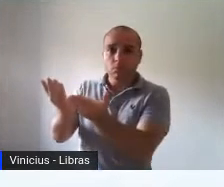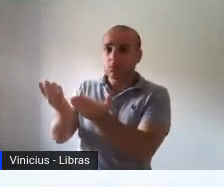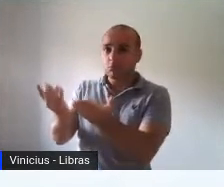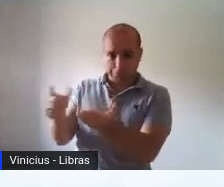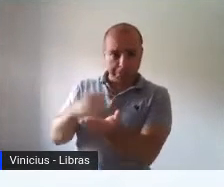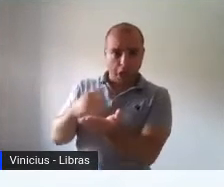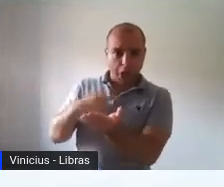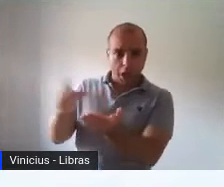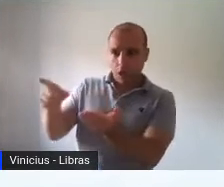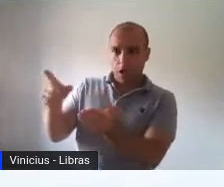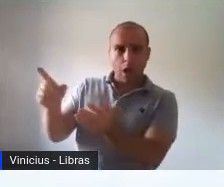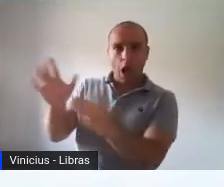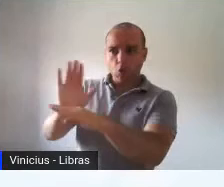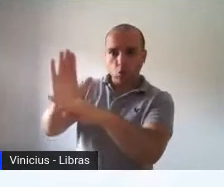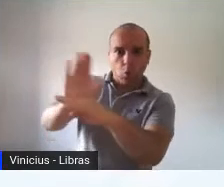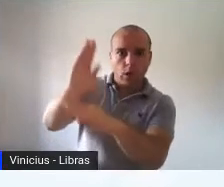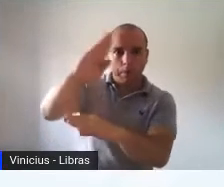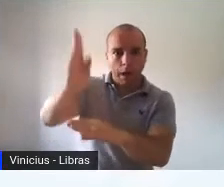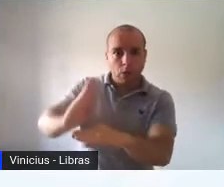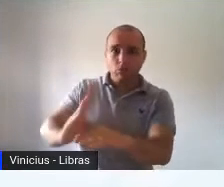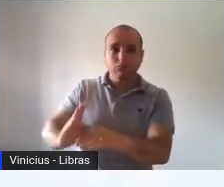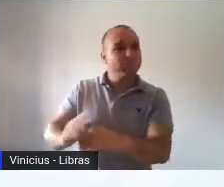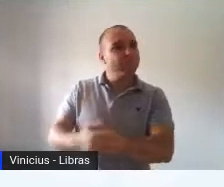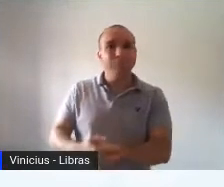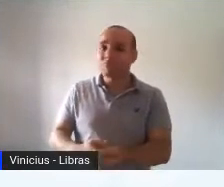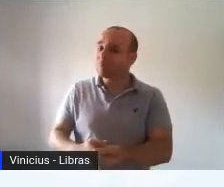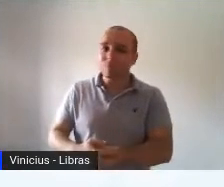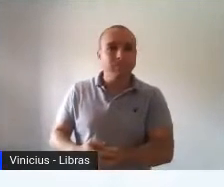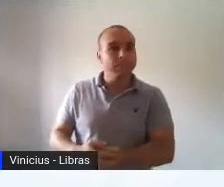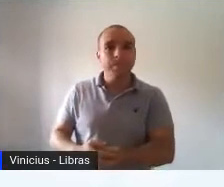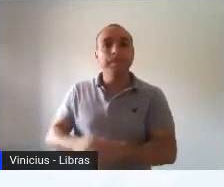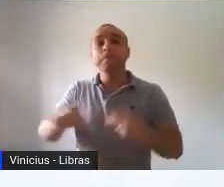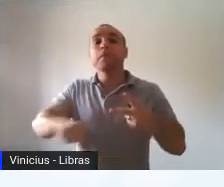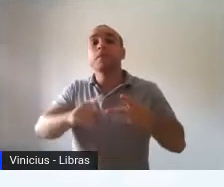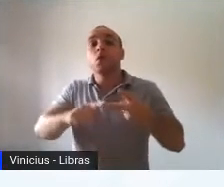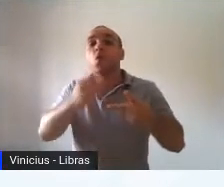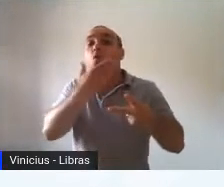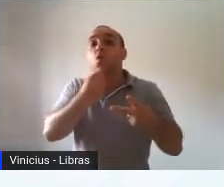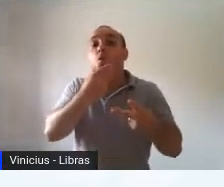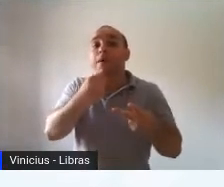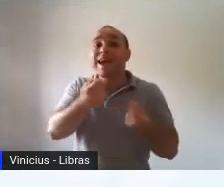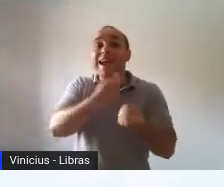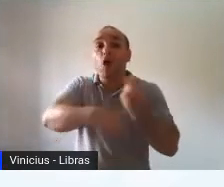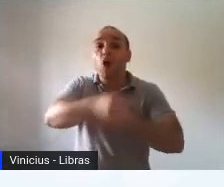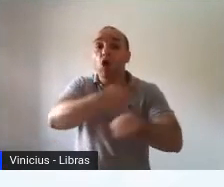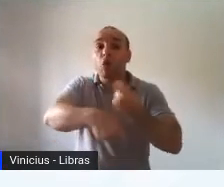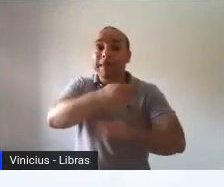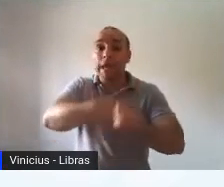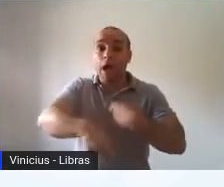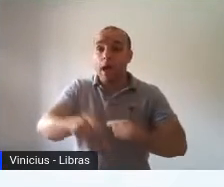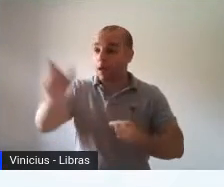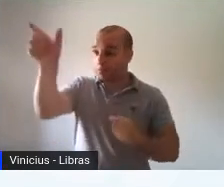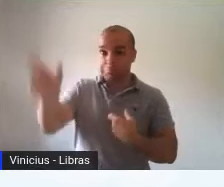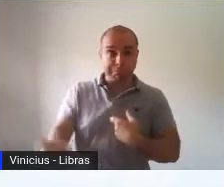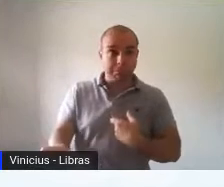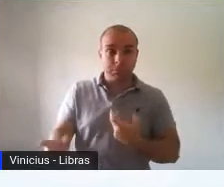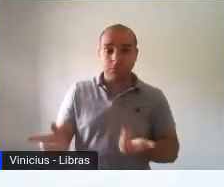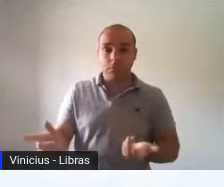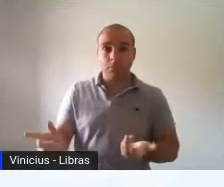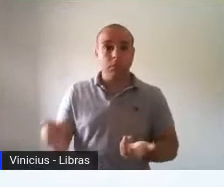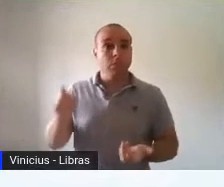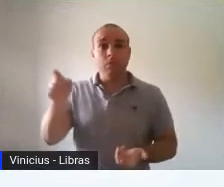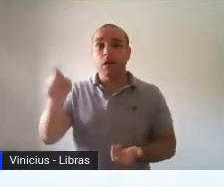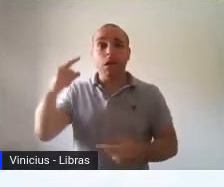nenhuma, com uma visão dos anos 70, dos anos 80, o ministro da Economia, né, que em lugar nenhum do mundo pratica a